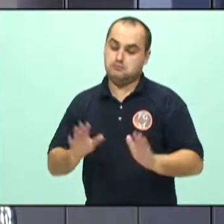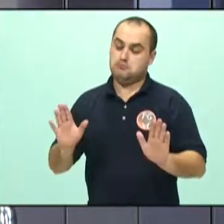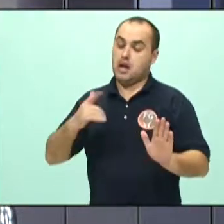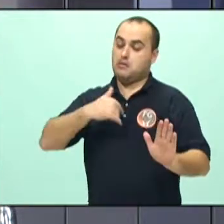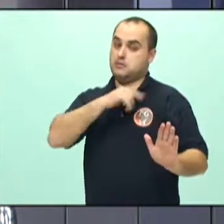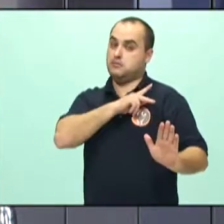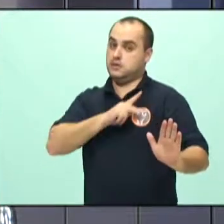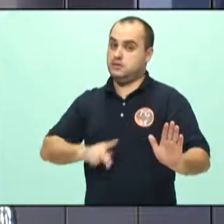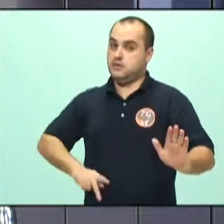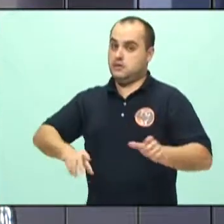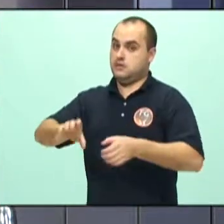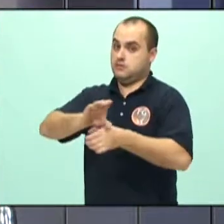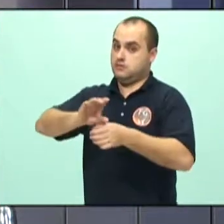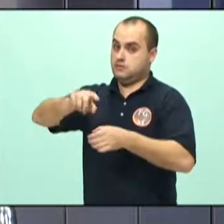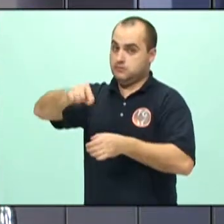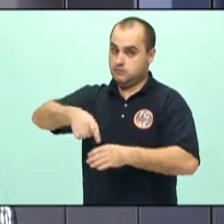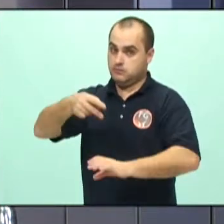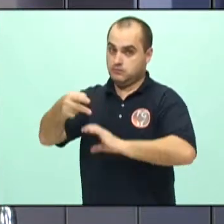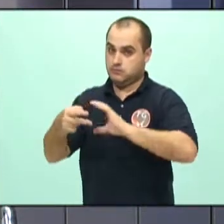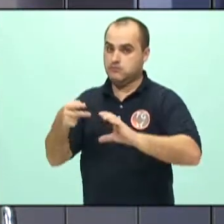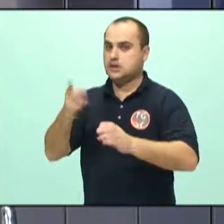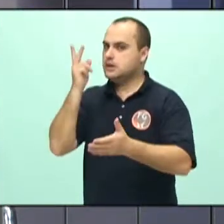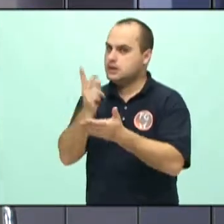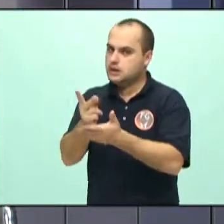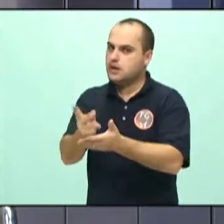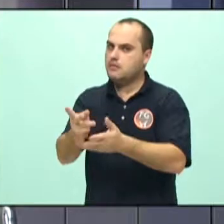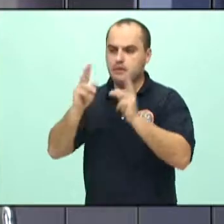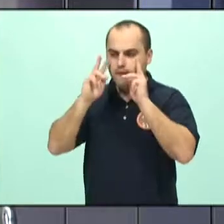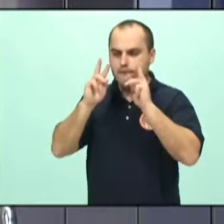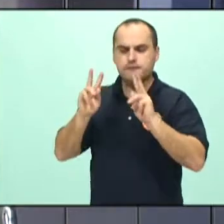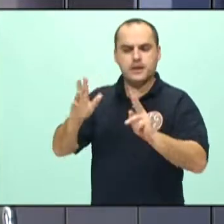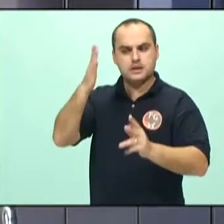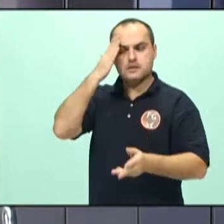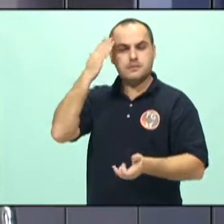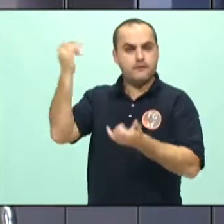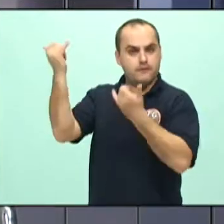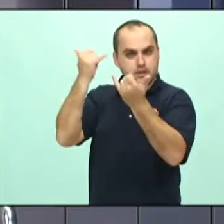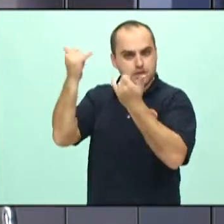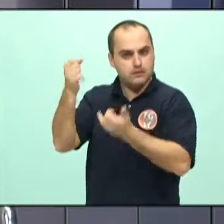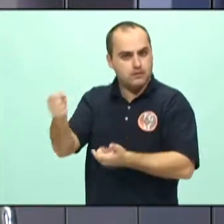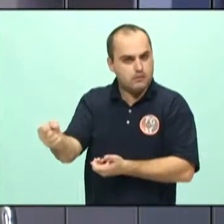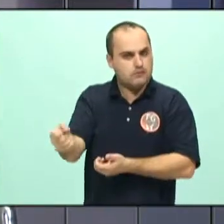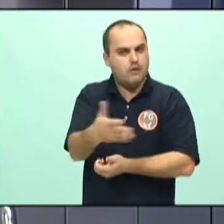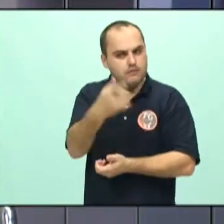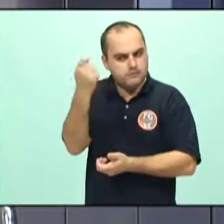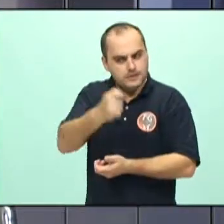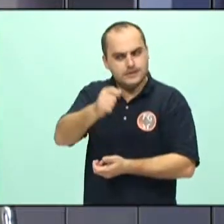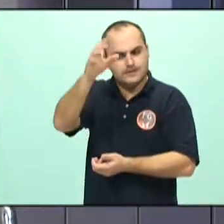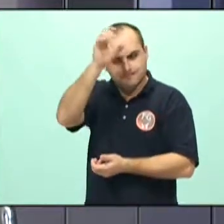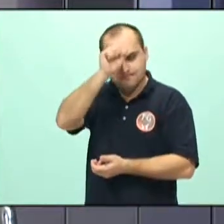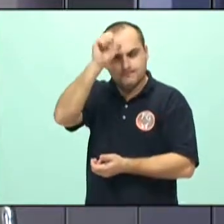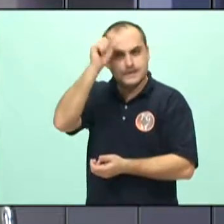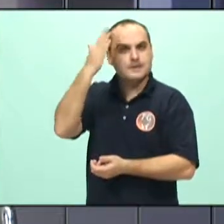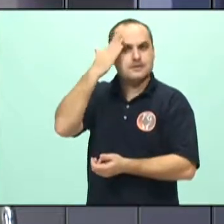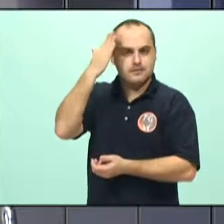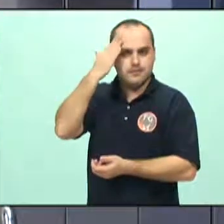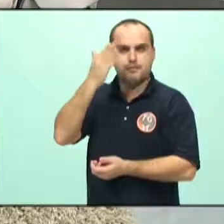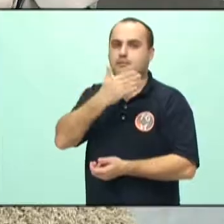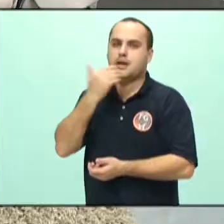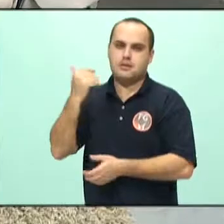de Complexos Portuários aqui da Câmara de Vereadores, e estamos sempre atuando atento a todas as mudanças e propondo sempre o melhor para a